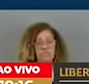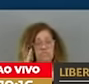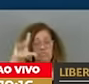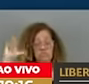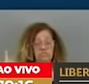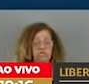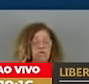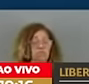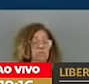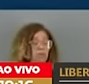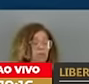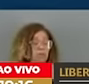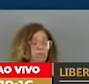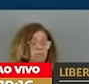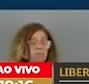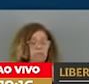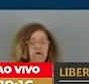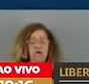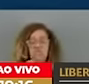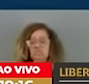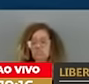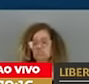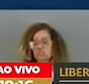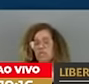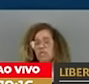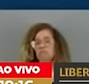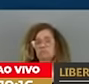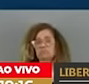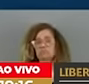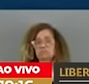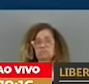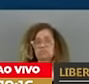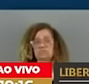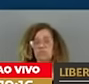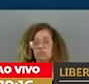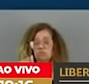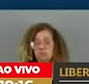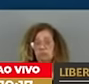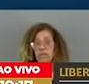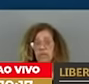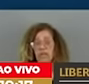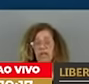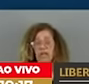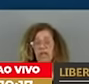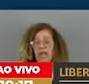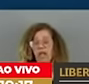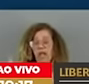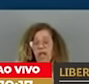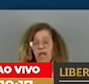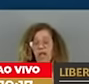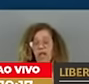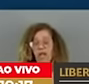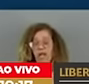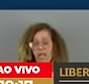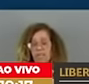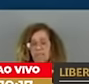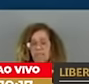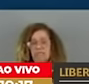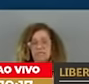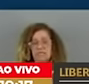sobre achar um jeito de censurar a revista Oeste um diz mas ali só há